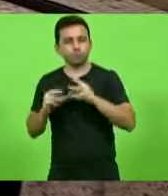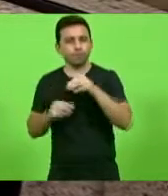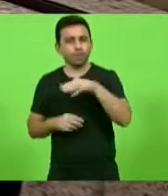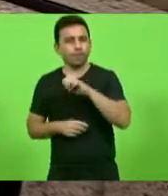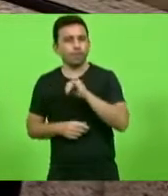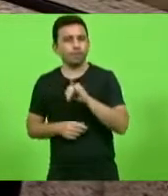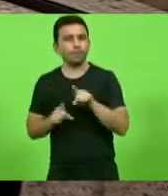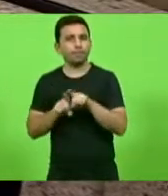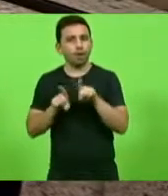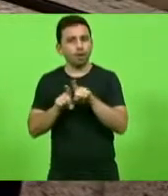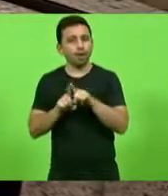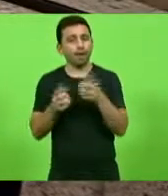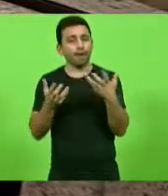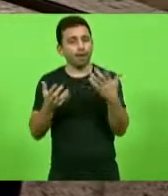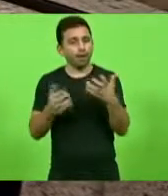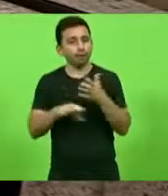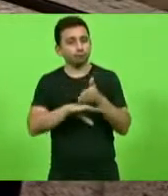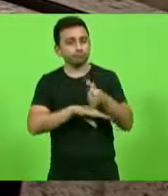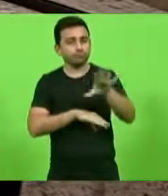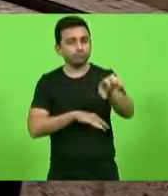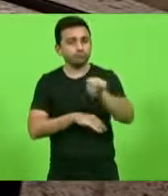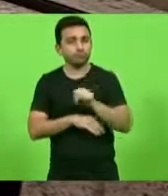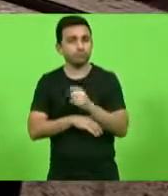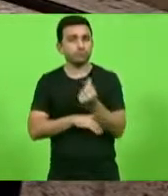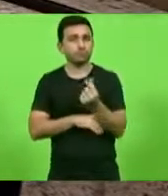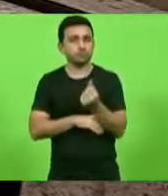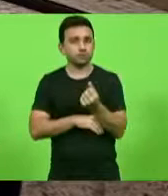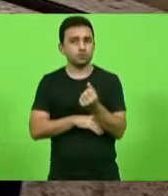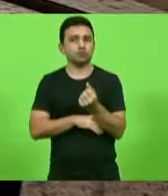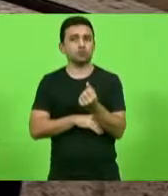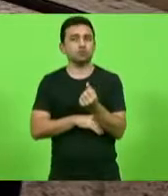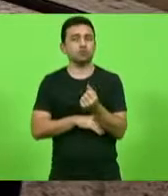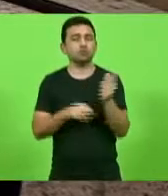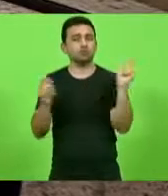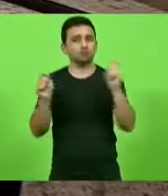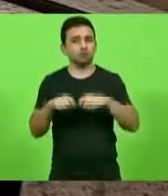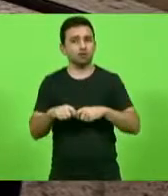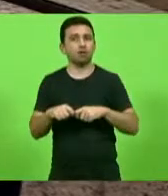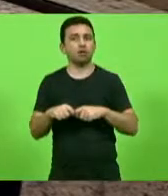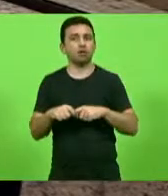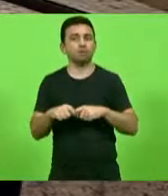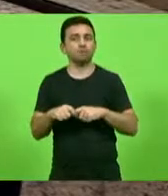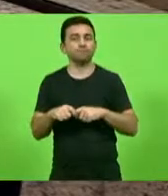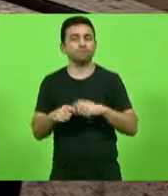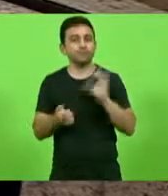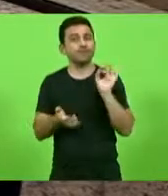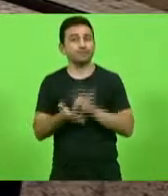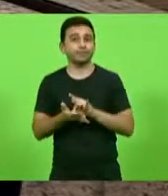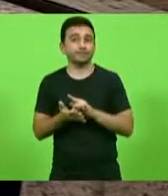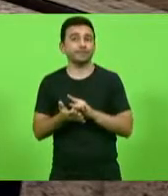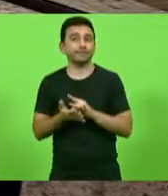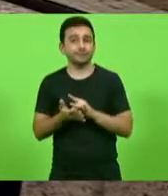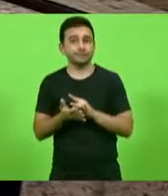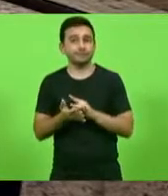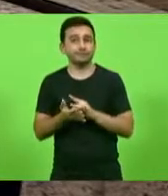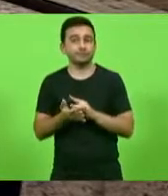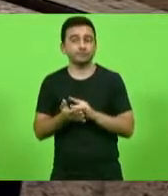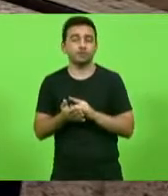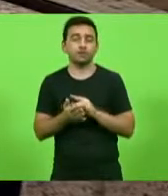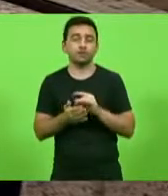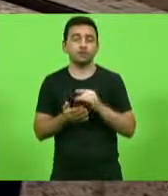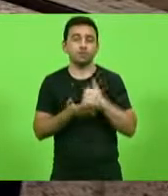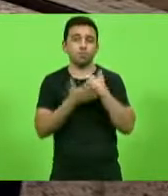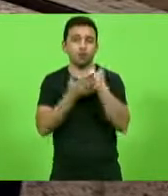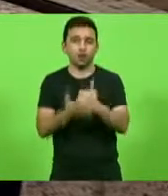ter o acesso a esses recursos para que isso possa ocorrer realmente de fato e de direito para beneficiar